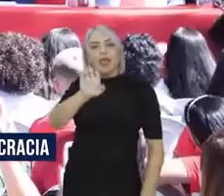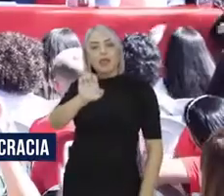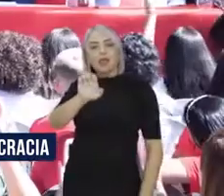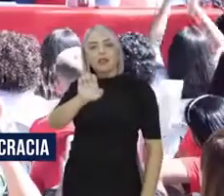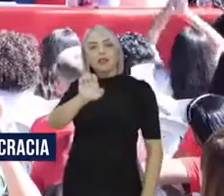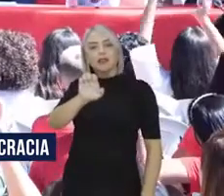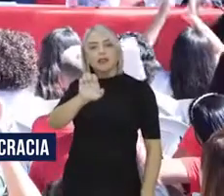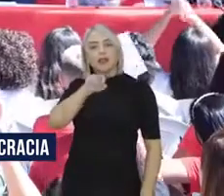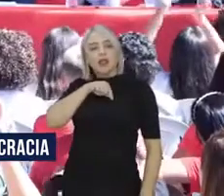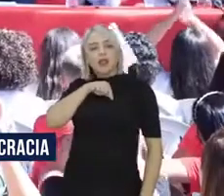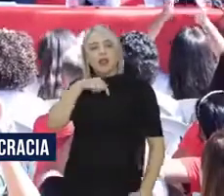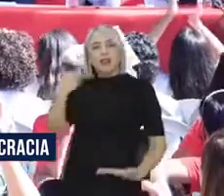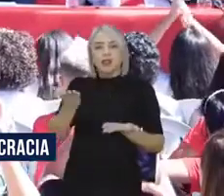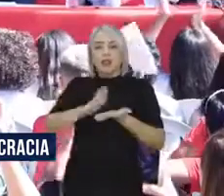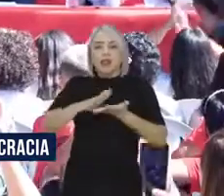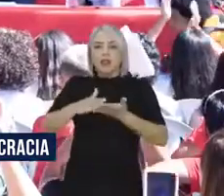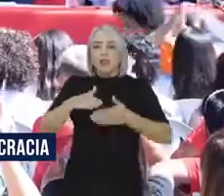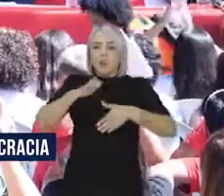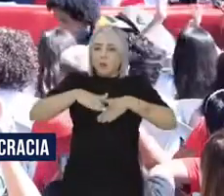Só um pouquinho que eu vou até você, só um pouquinho.